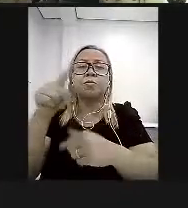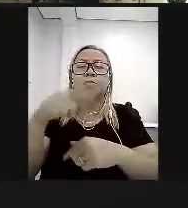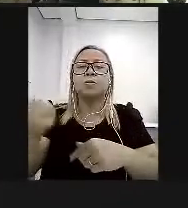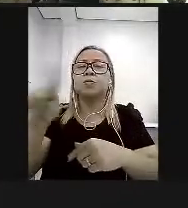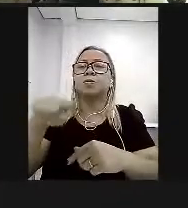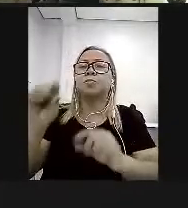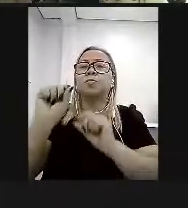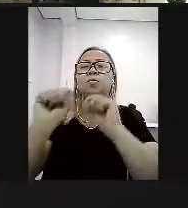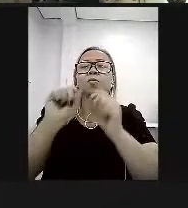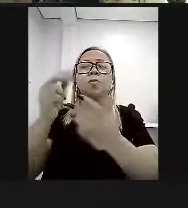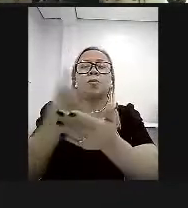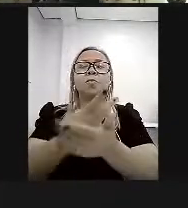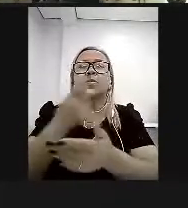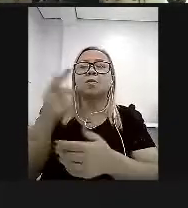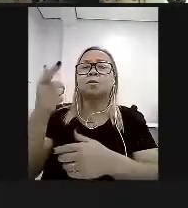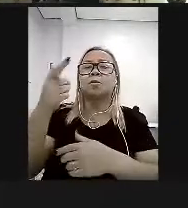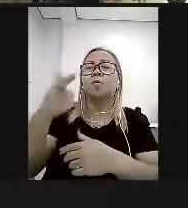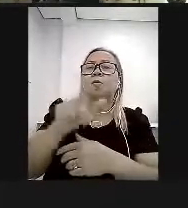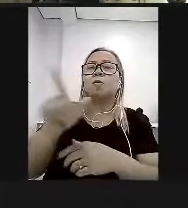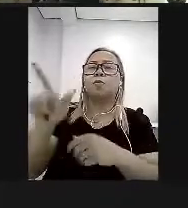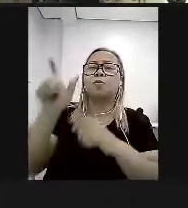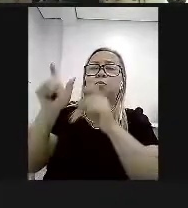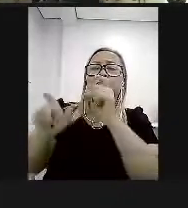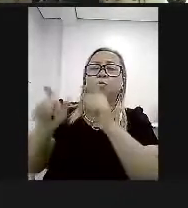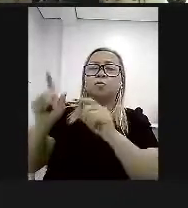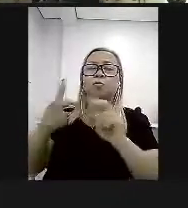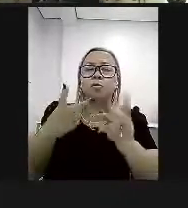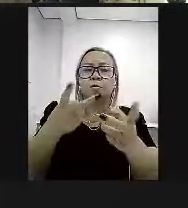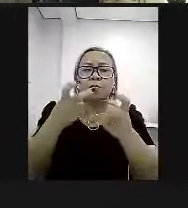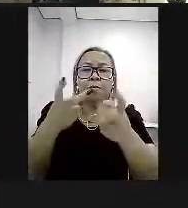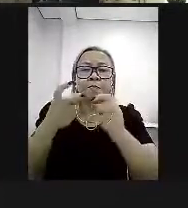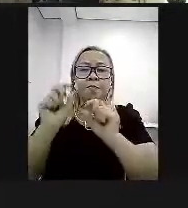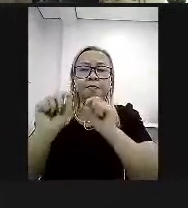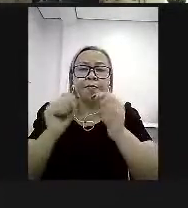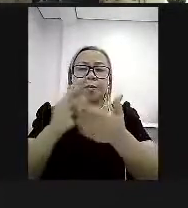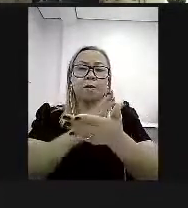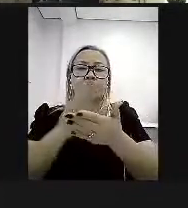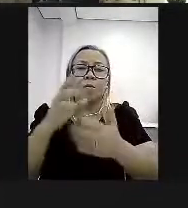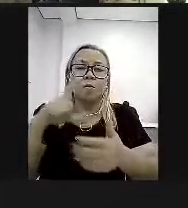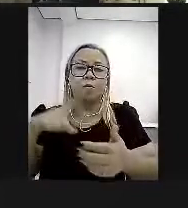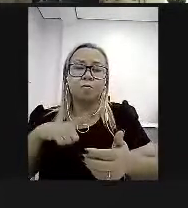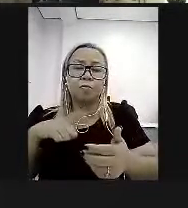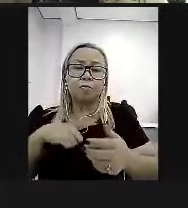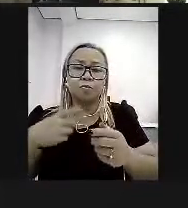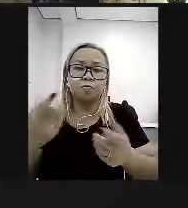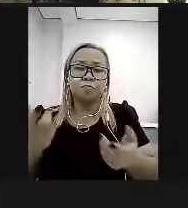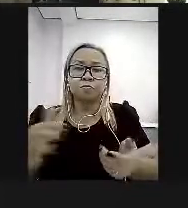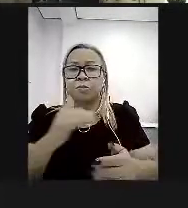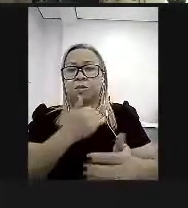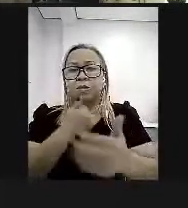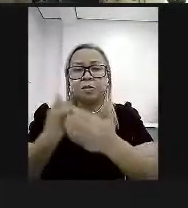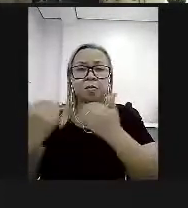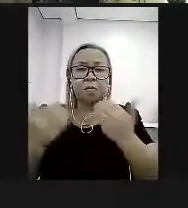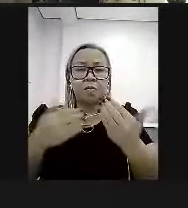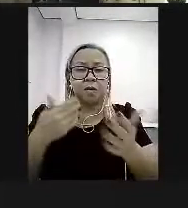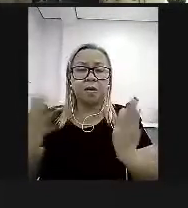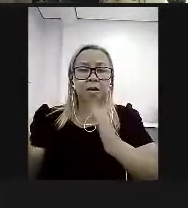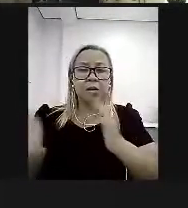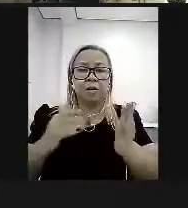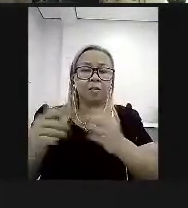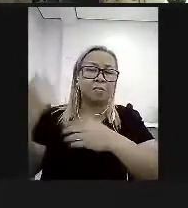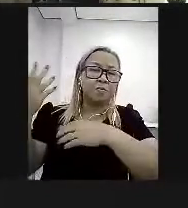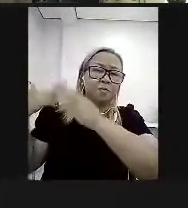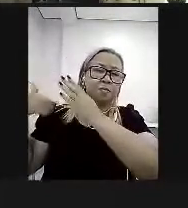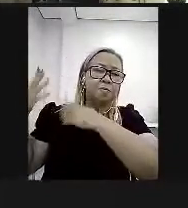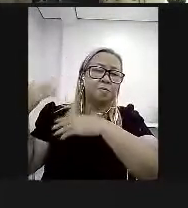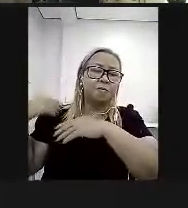nela. E vi que alguns tinham sido mortos naquele mesmo período, ou no período